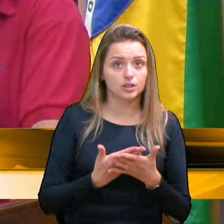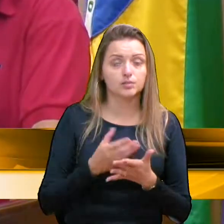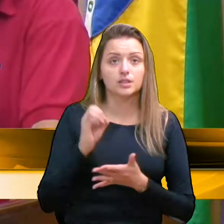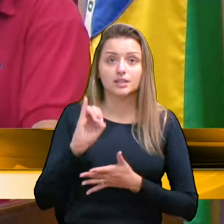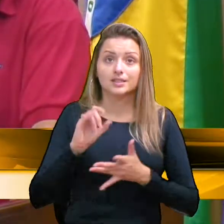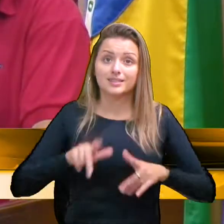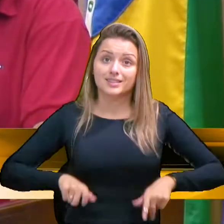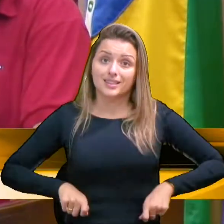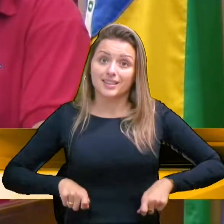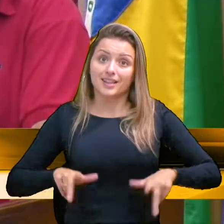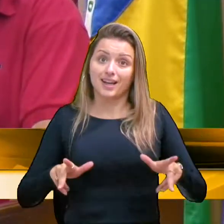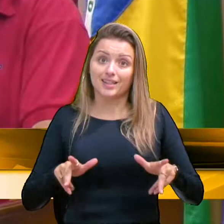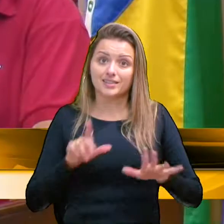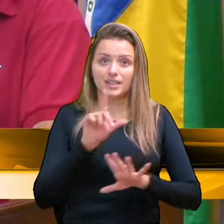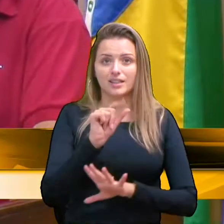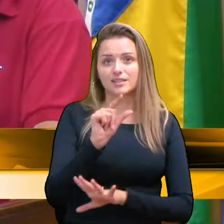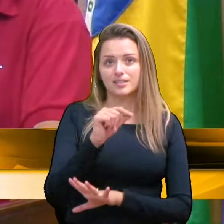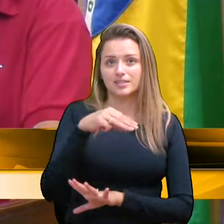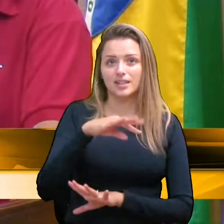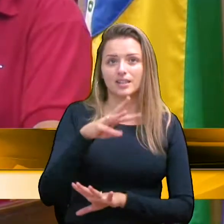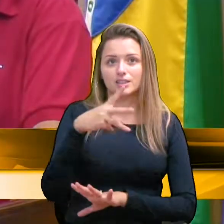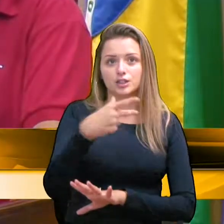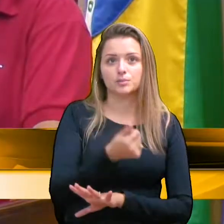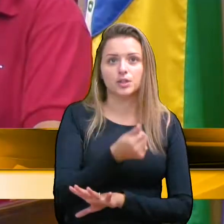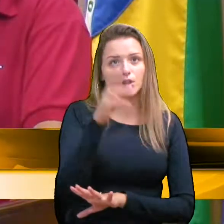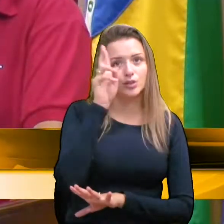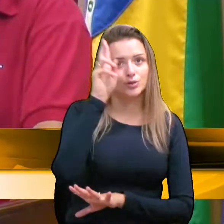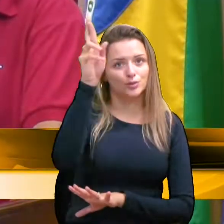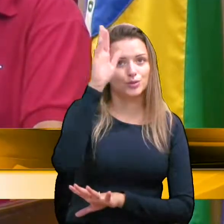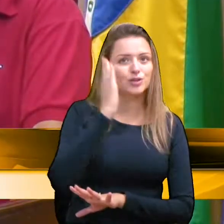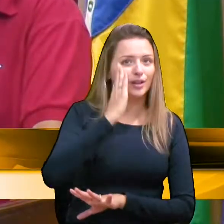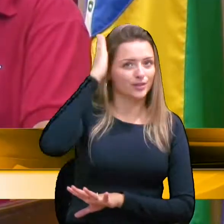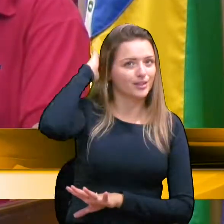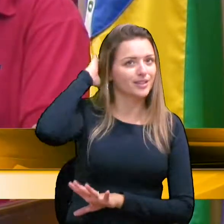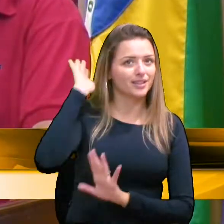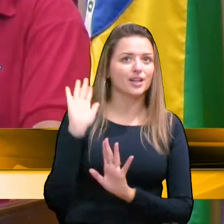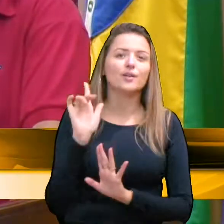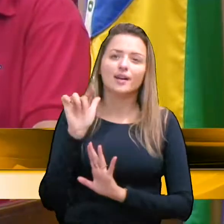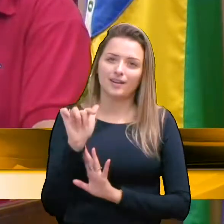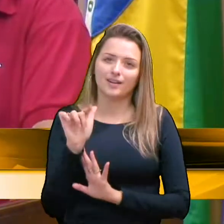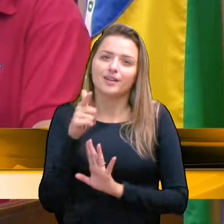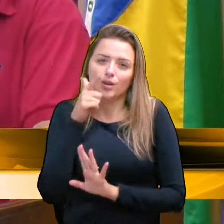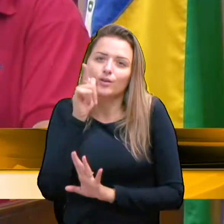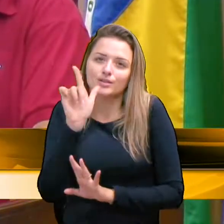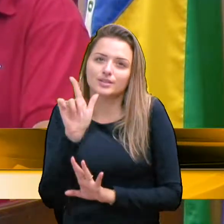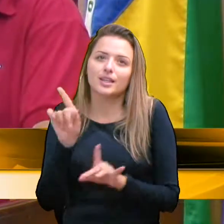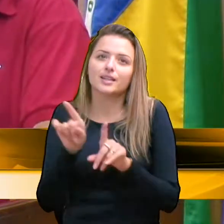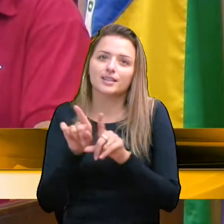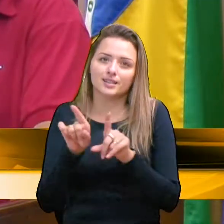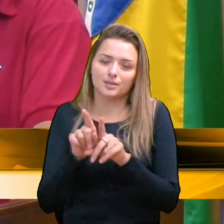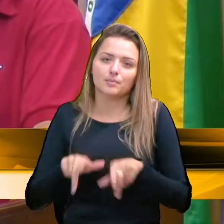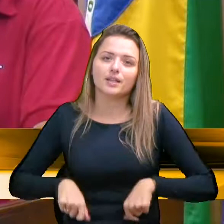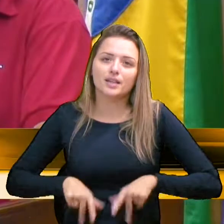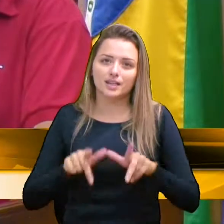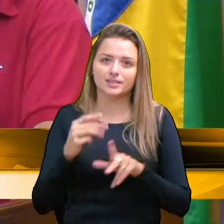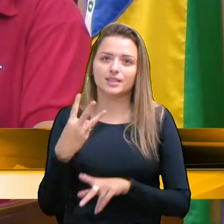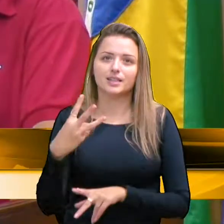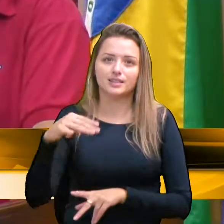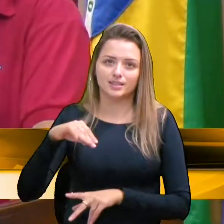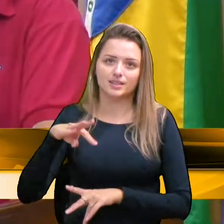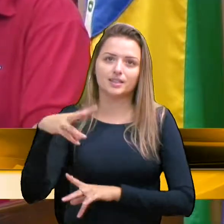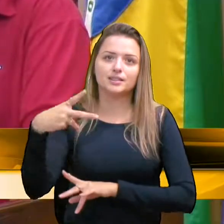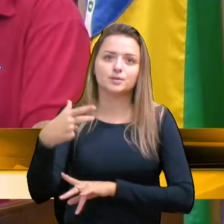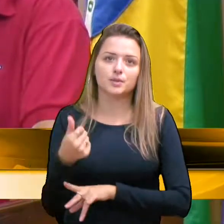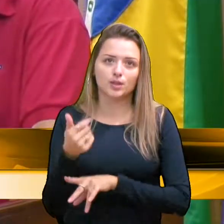gasto 10 milhões para um café com o prefeito, é tranquilamente possível gastar os 3,5 milhões que tem destinados